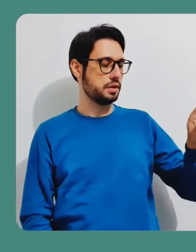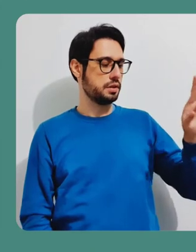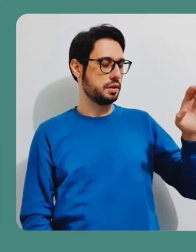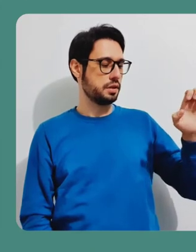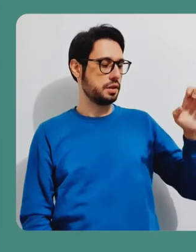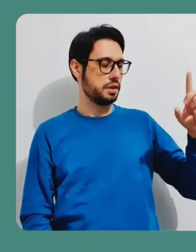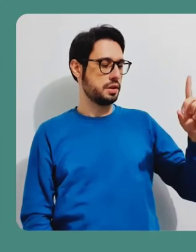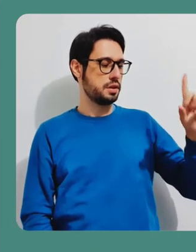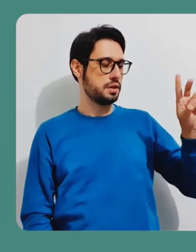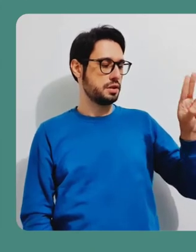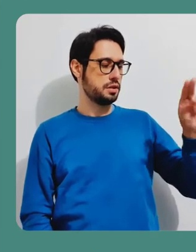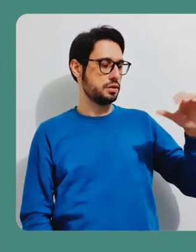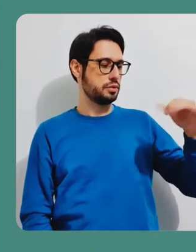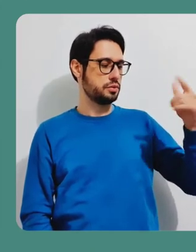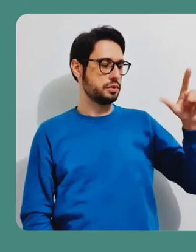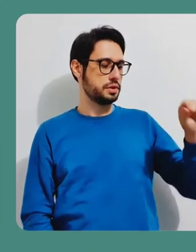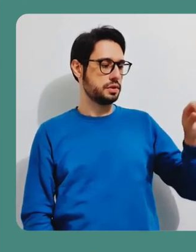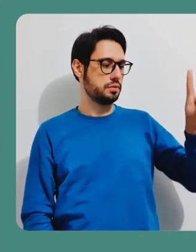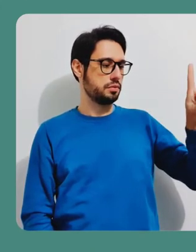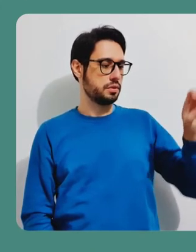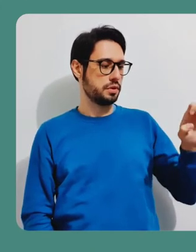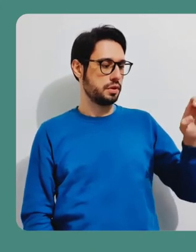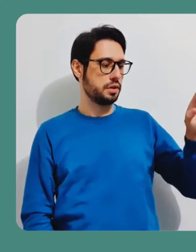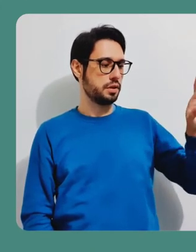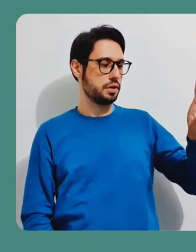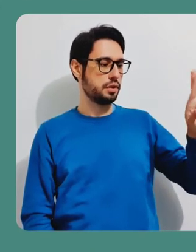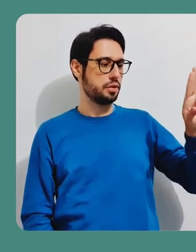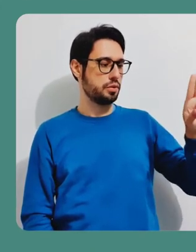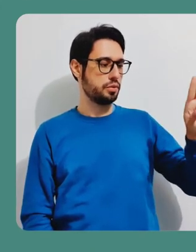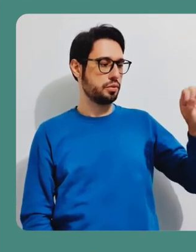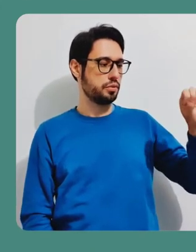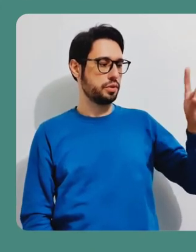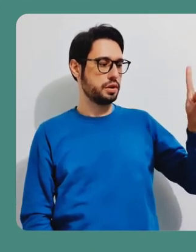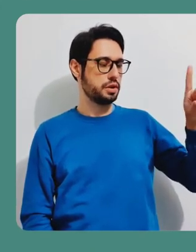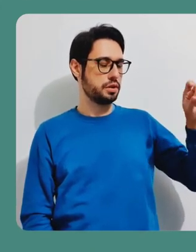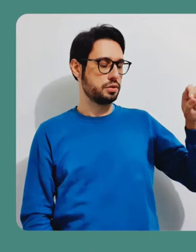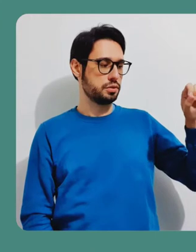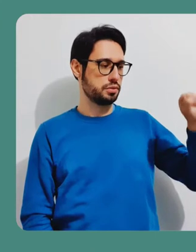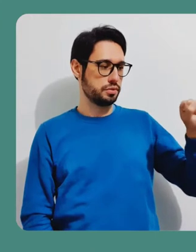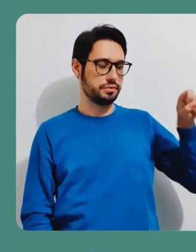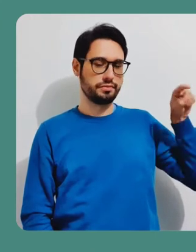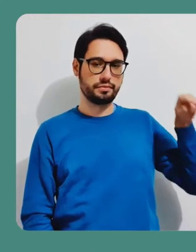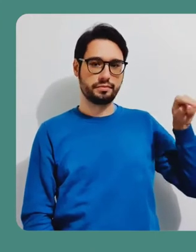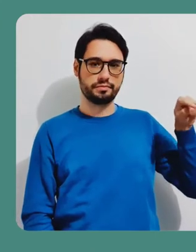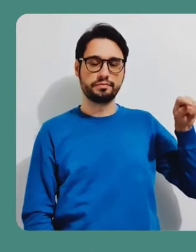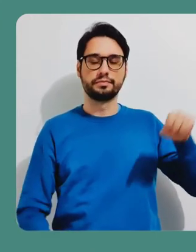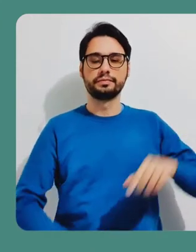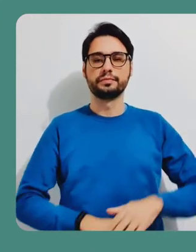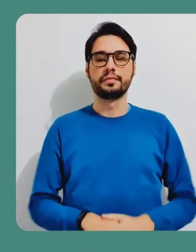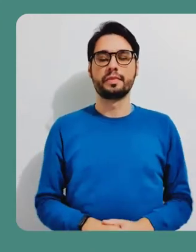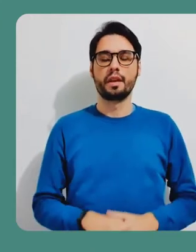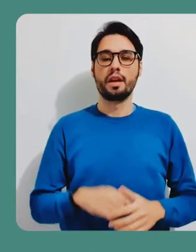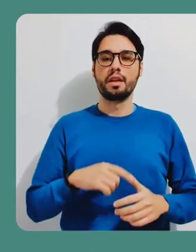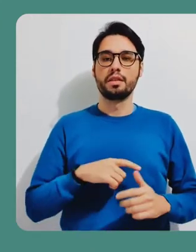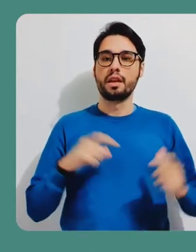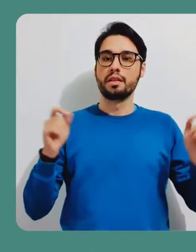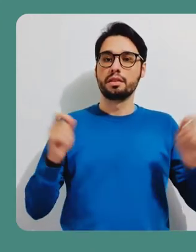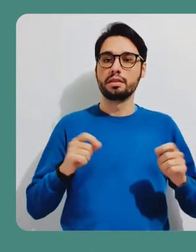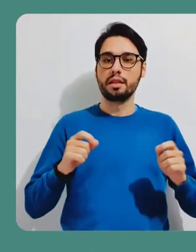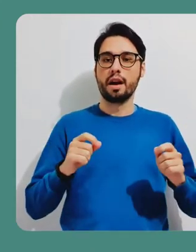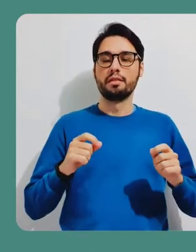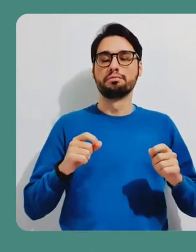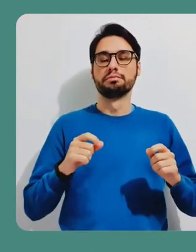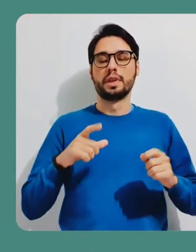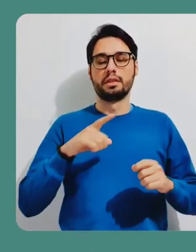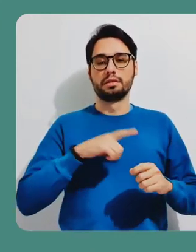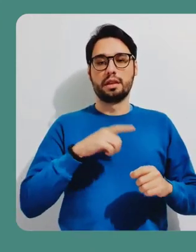efeito e depois a redução de ruídos e para reduzir os ruídos você tem dois